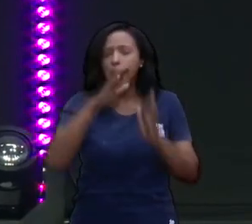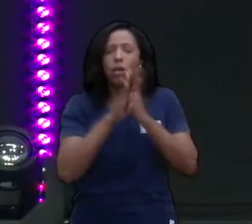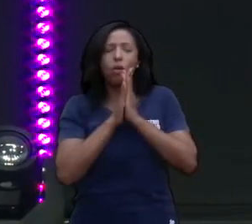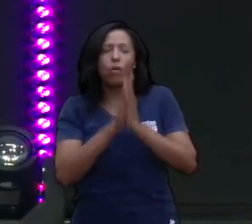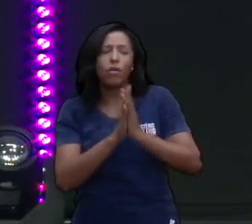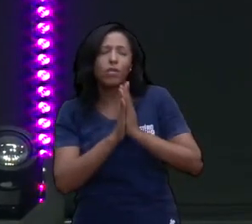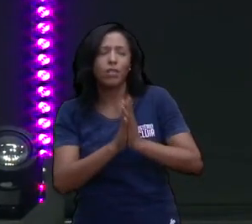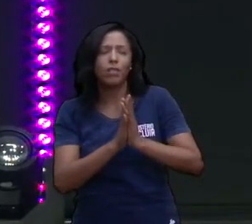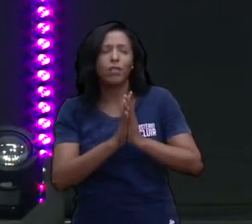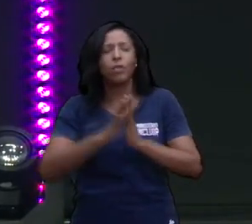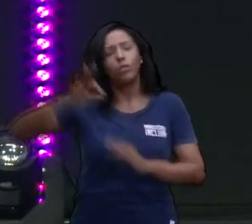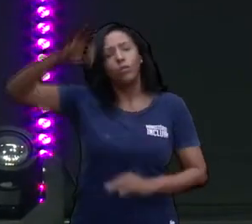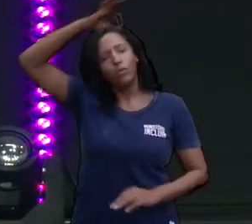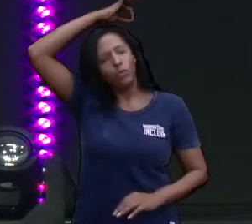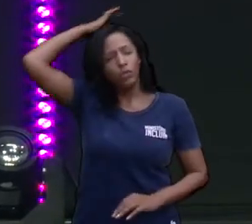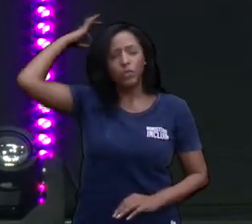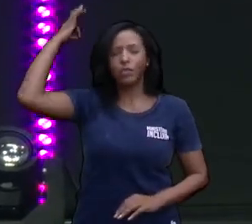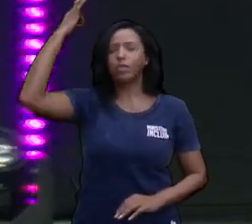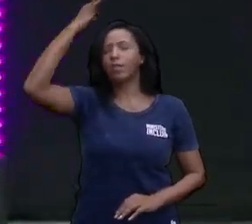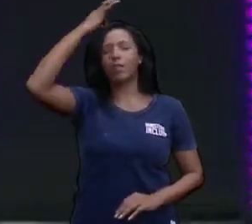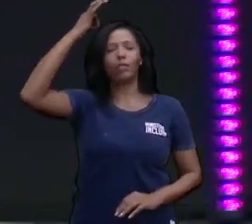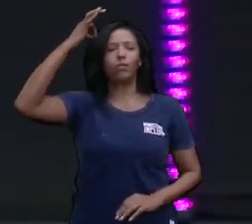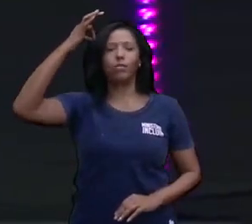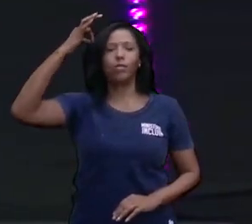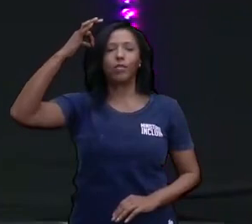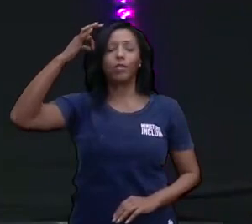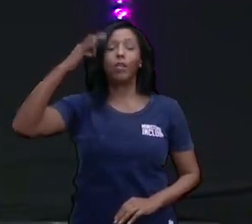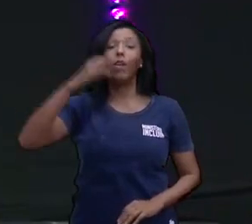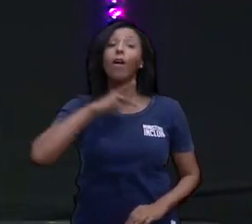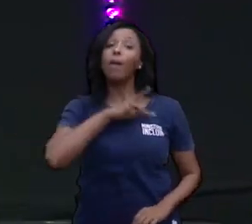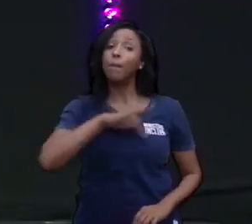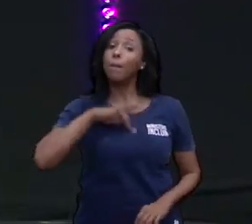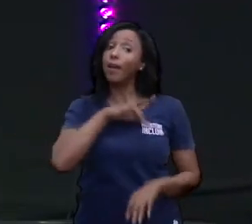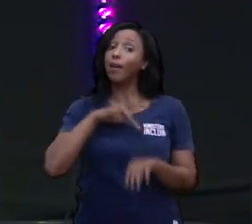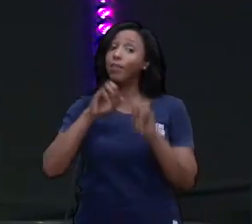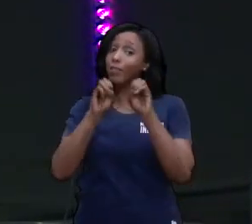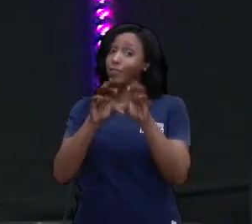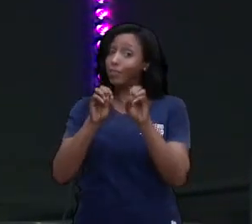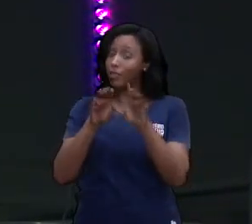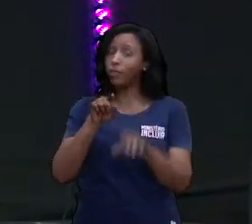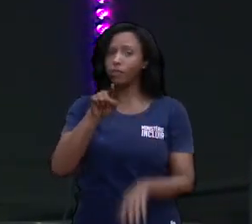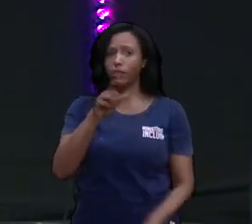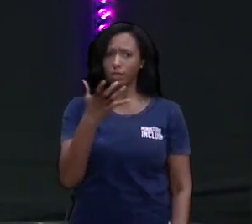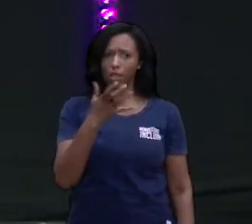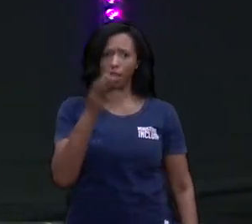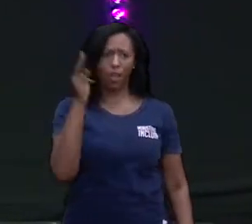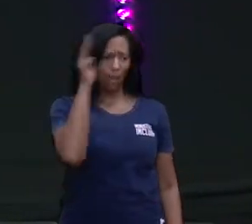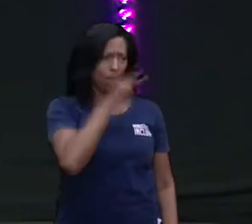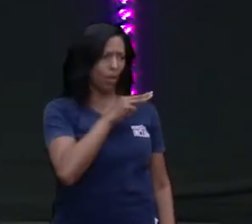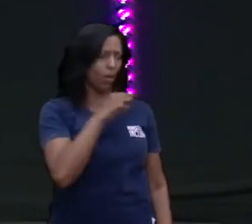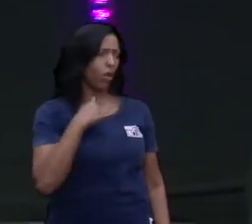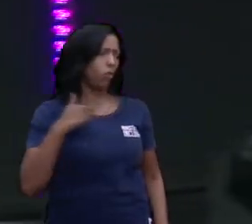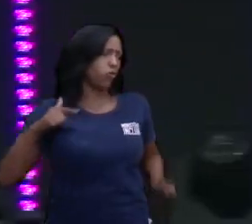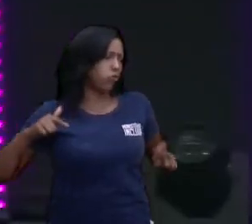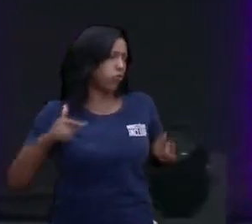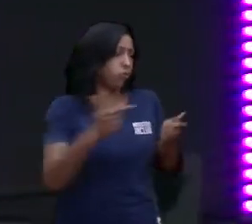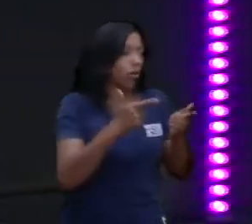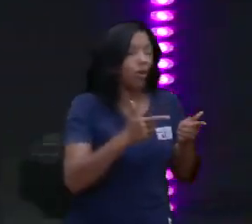por todos os santos que o povo tá dizendo você quer vencer o mal você tem que ter vida com Deus